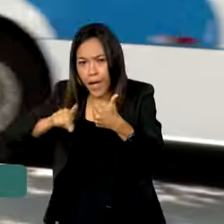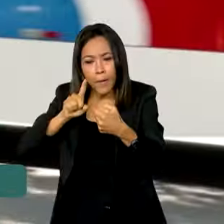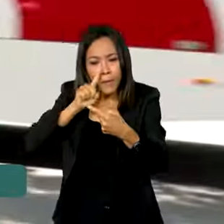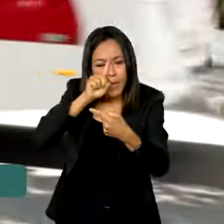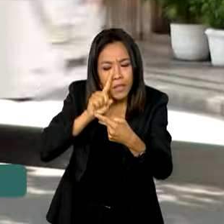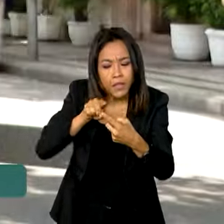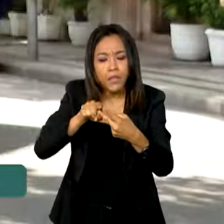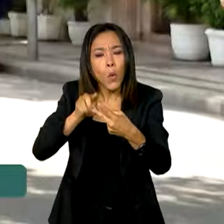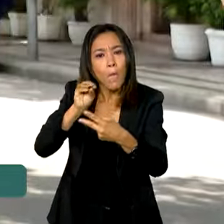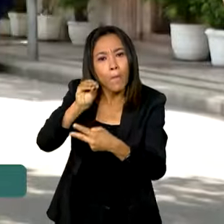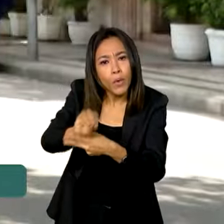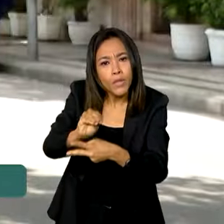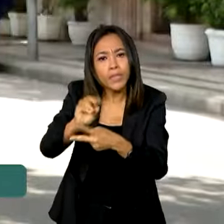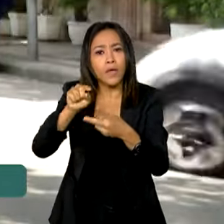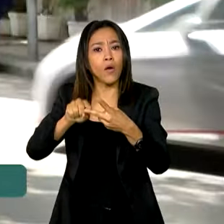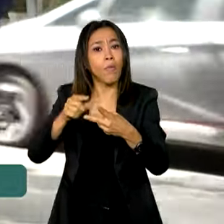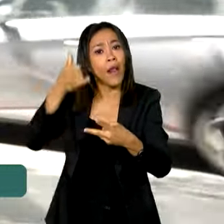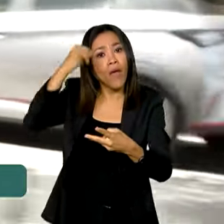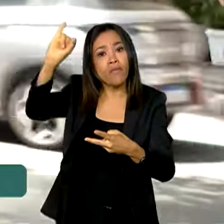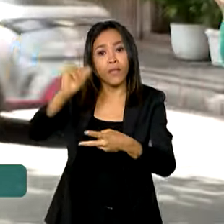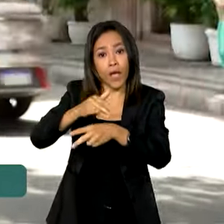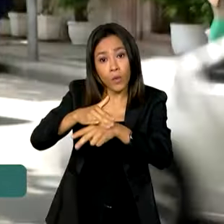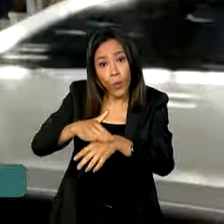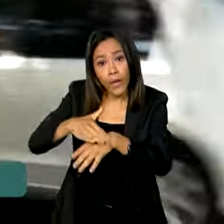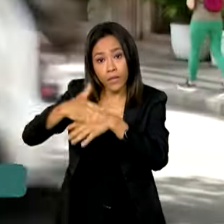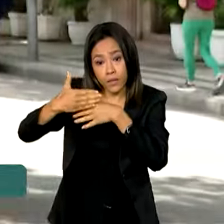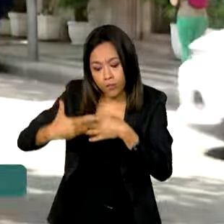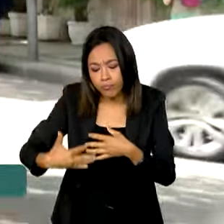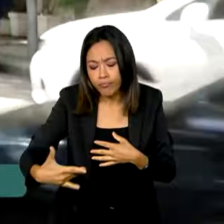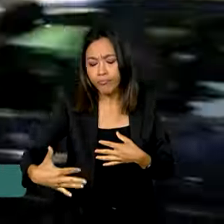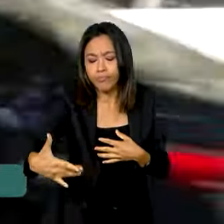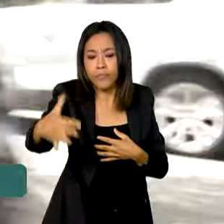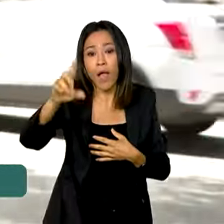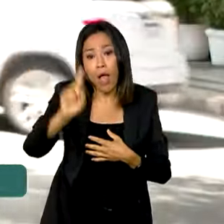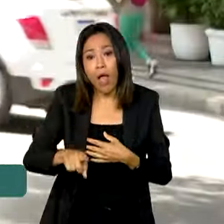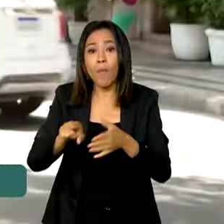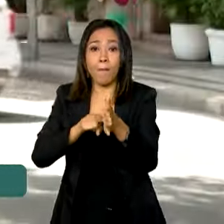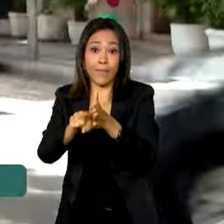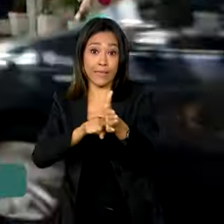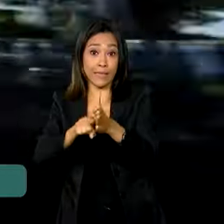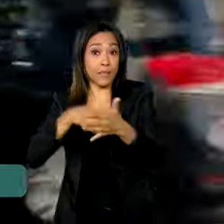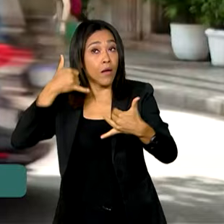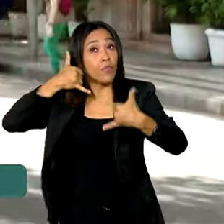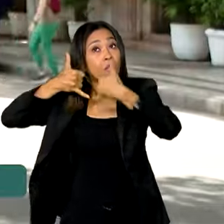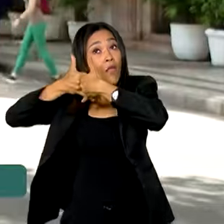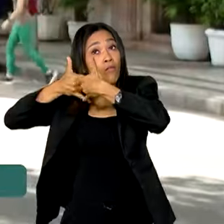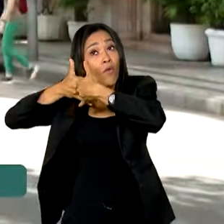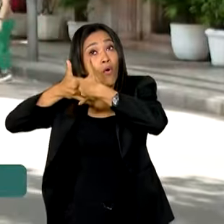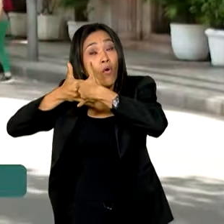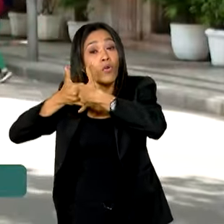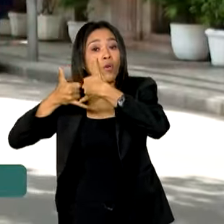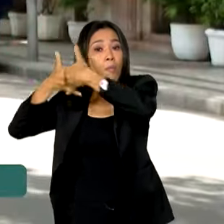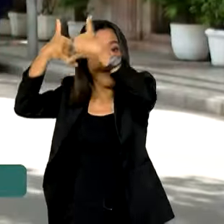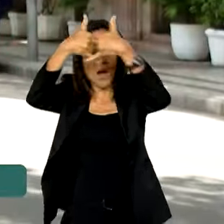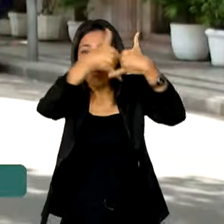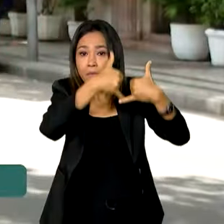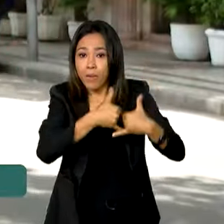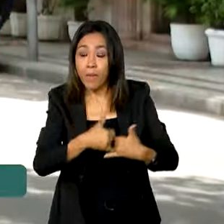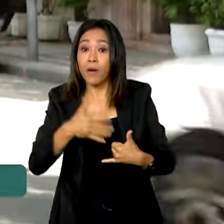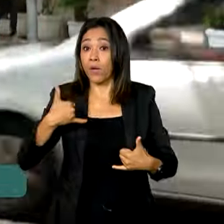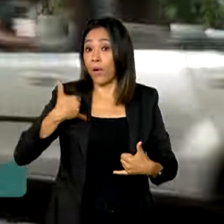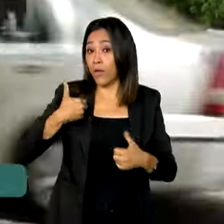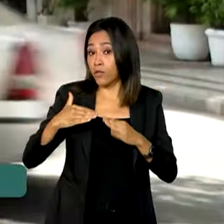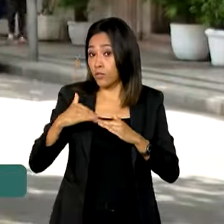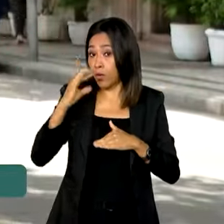e Proteção para Doenças Crônicas. É uma pesquisa realizada por telefone e vai ouvir brasileiros e brasileiras com mais de